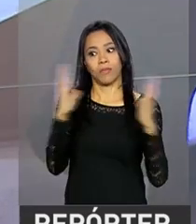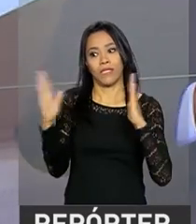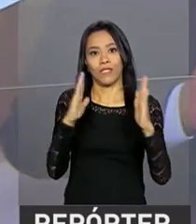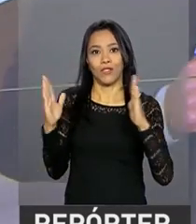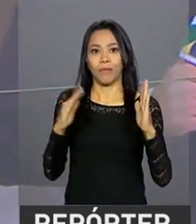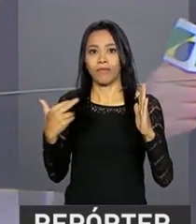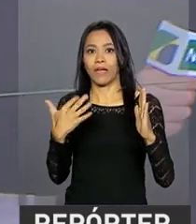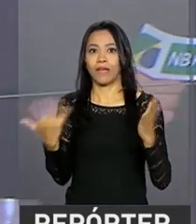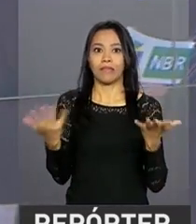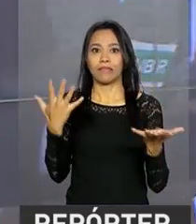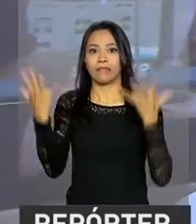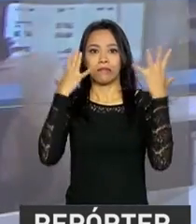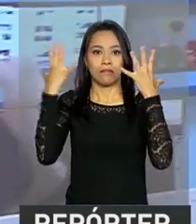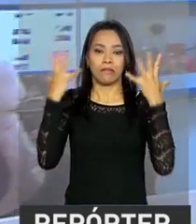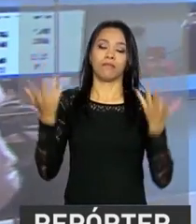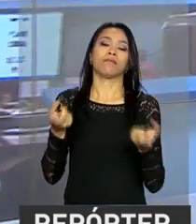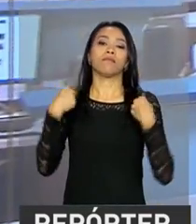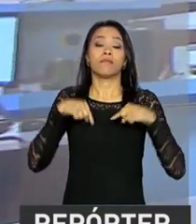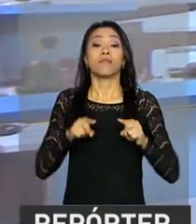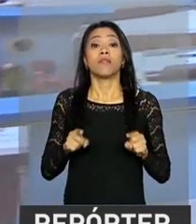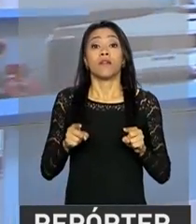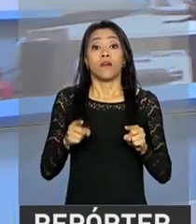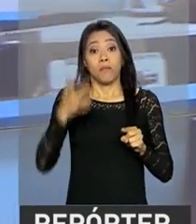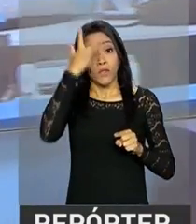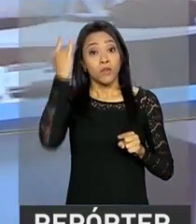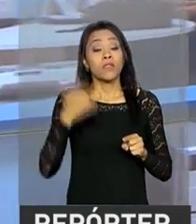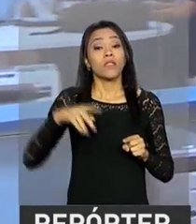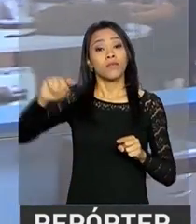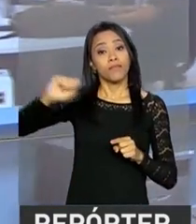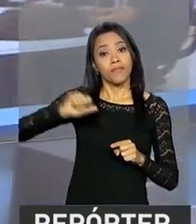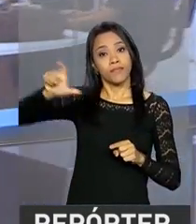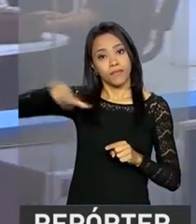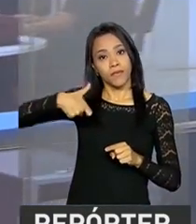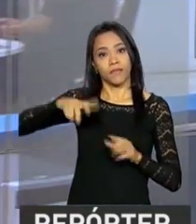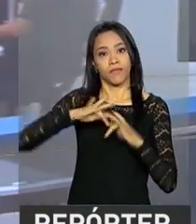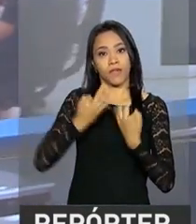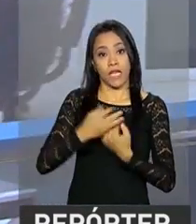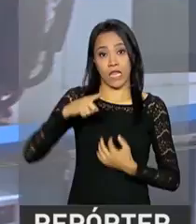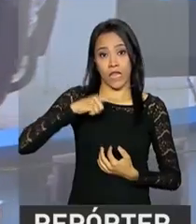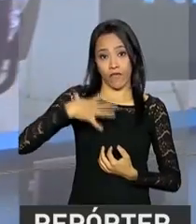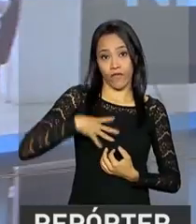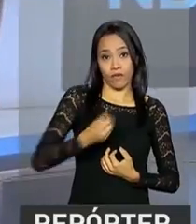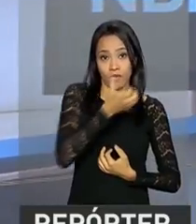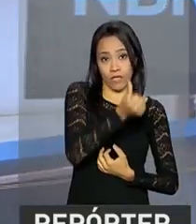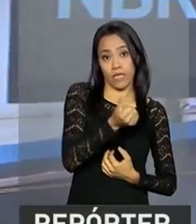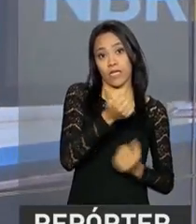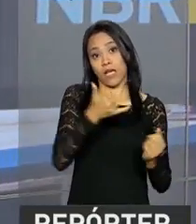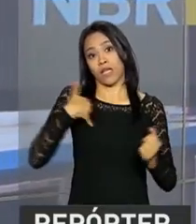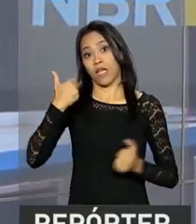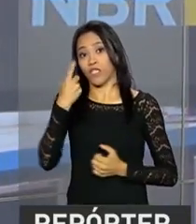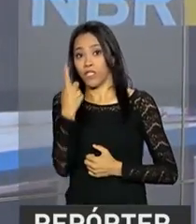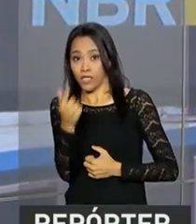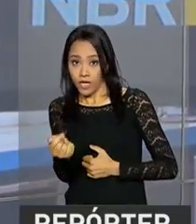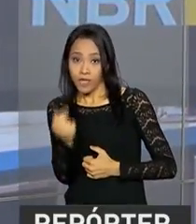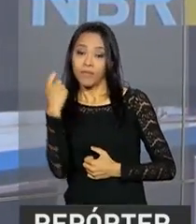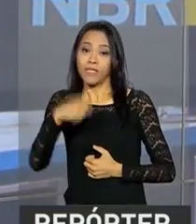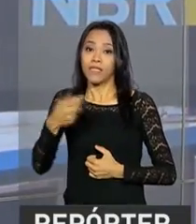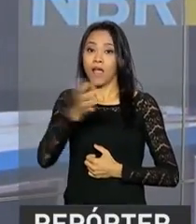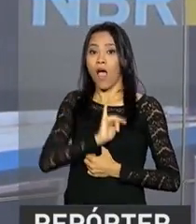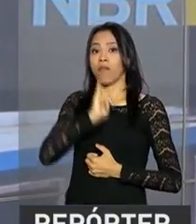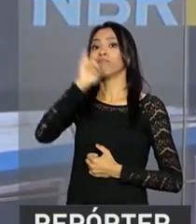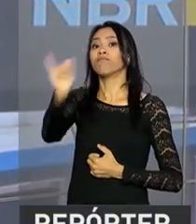paraa última hora e olha beneficiários do Bolsa Família com filhos entre 6 e 17 anos precisam informar ao